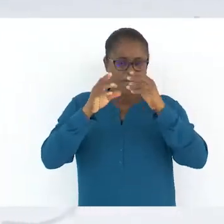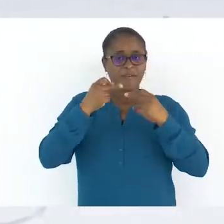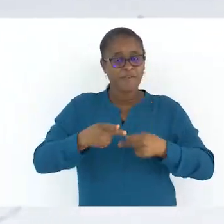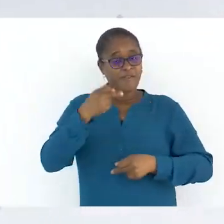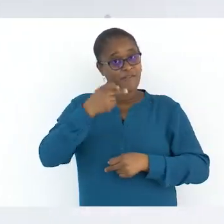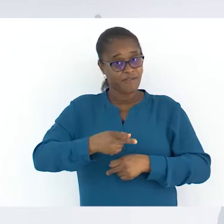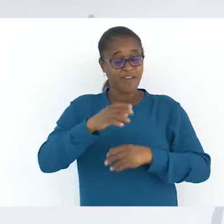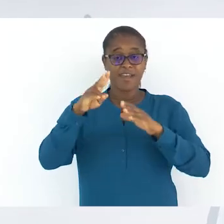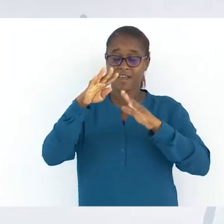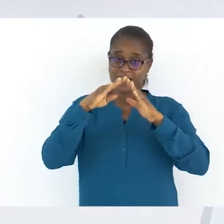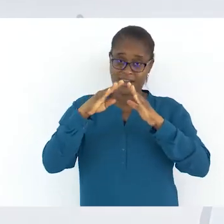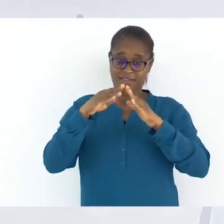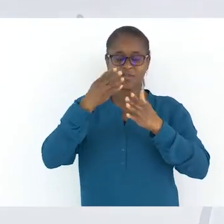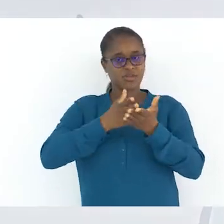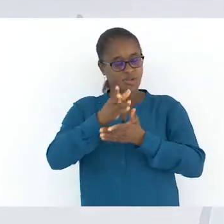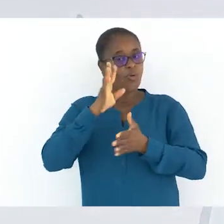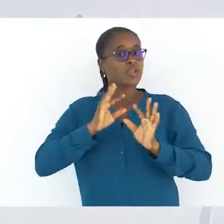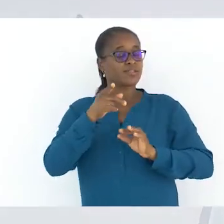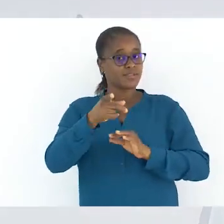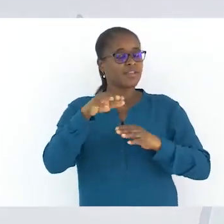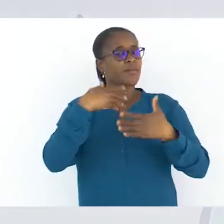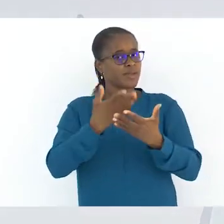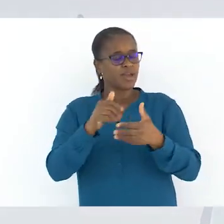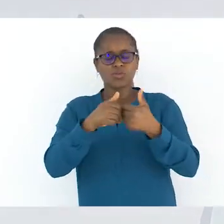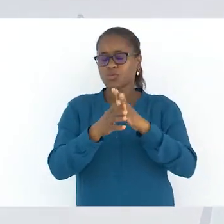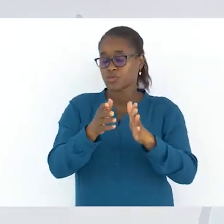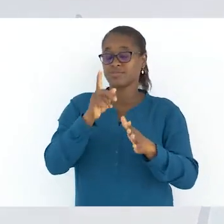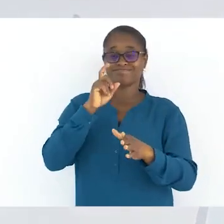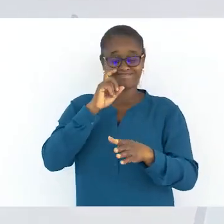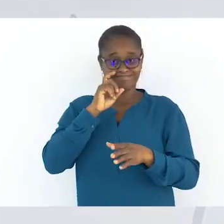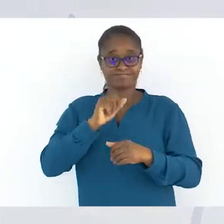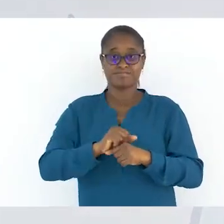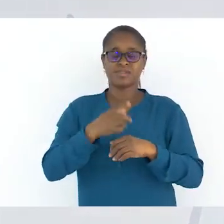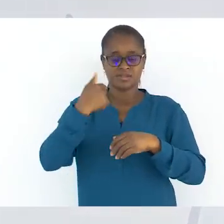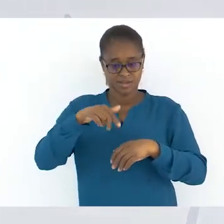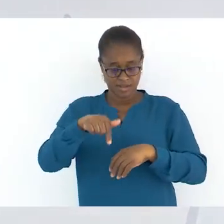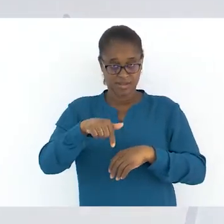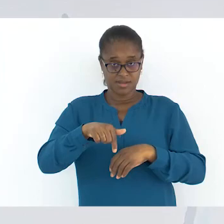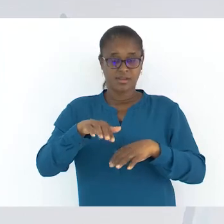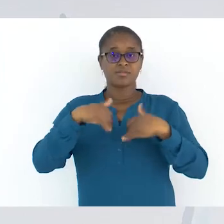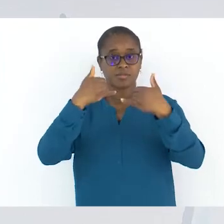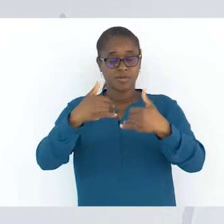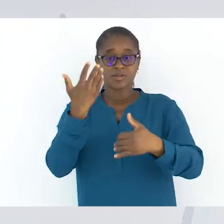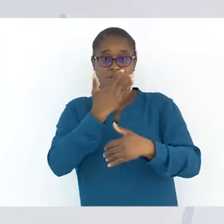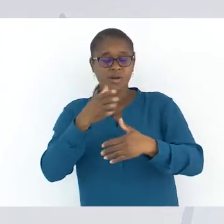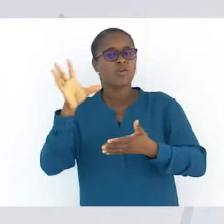em casa, continue a cuidar de ti, aplicando todas as medidas. Estarei cá na próxima aula com